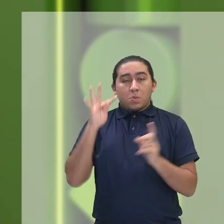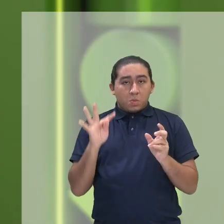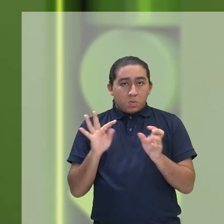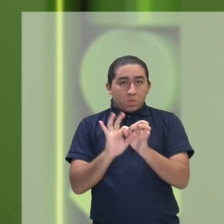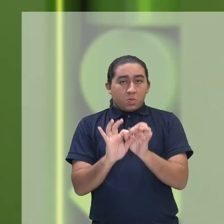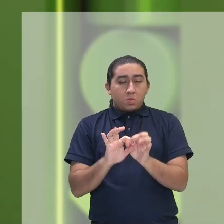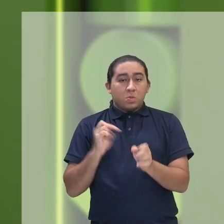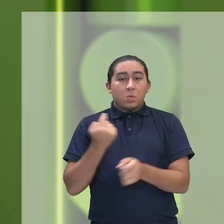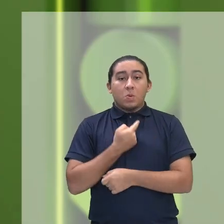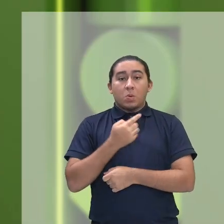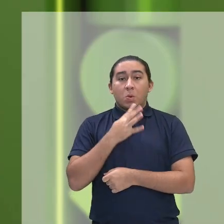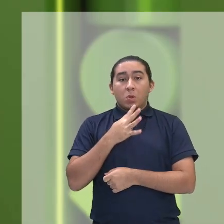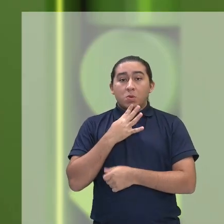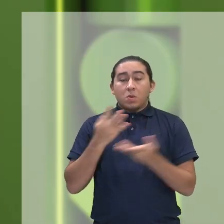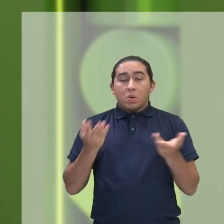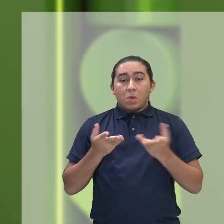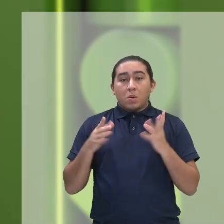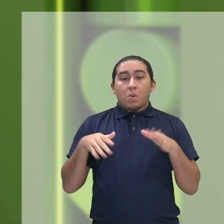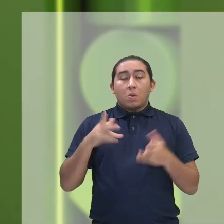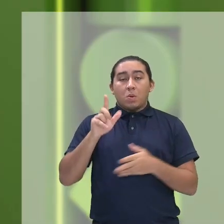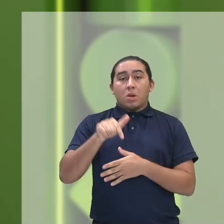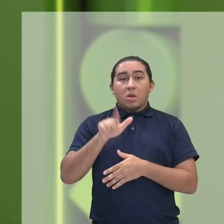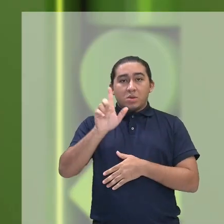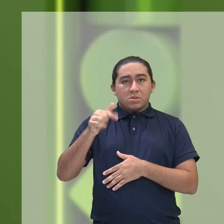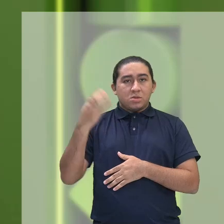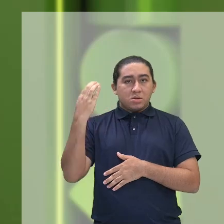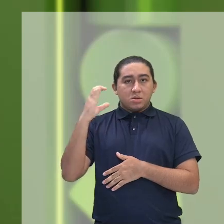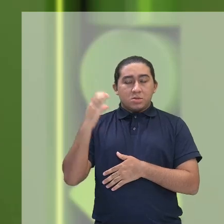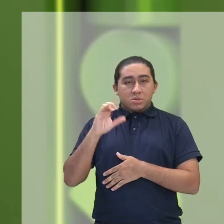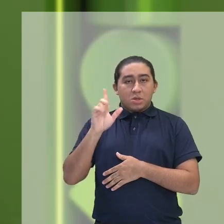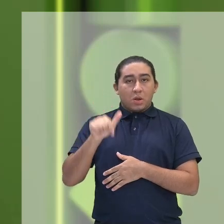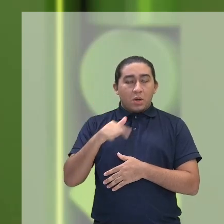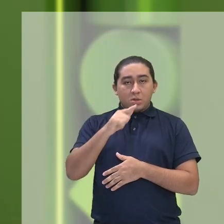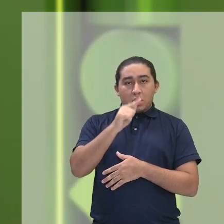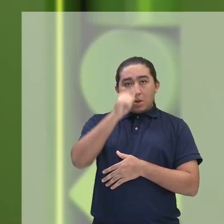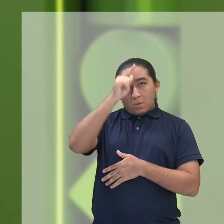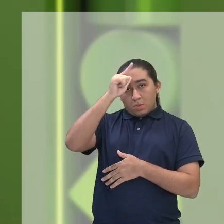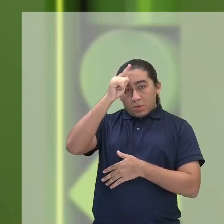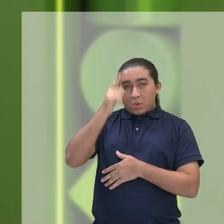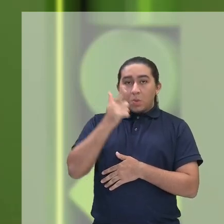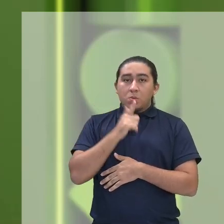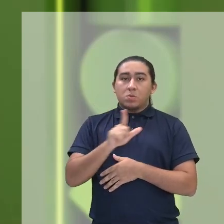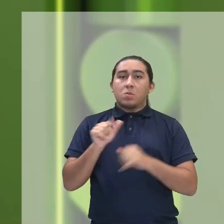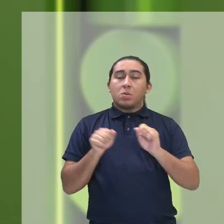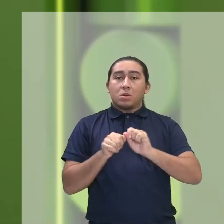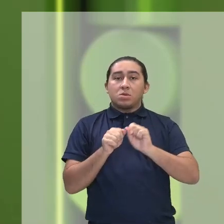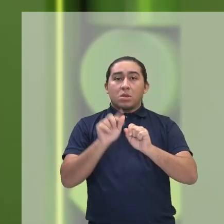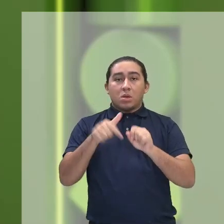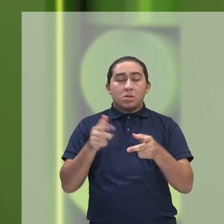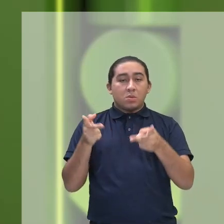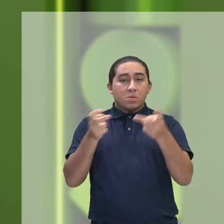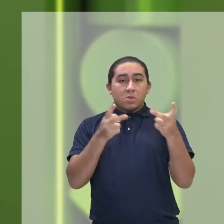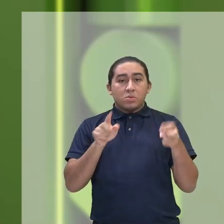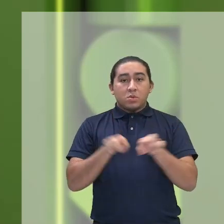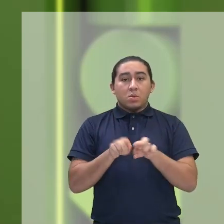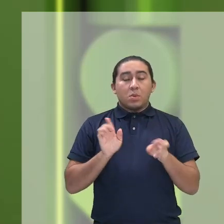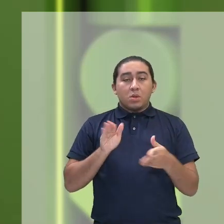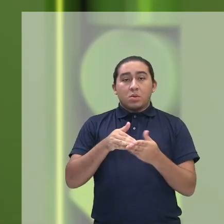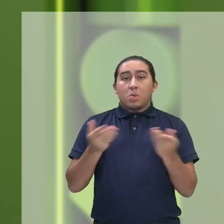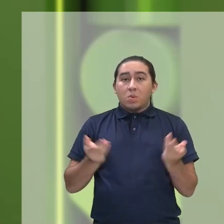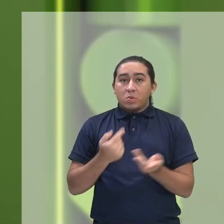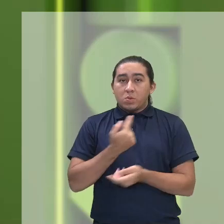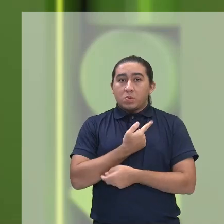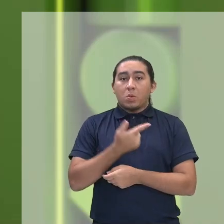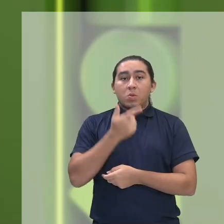vai conhecer agora qual foi esse cientista alemão que conseguiu fazer essa observação e que hoje chegamos